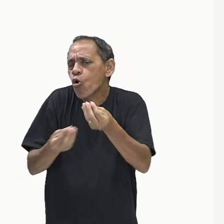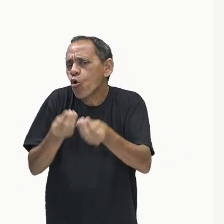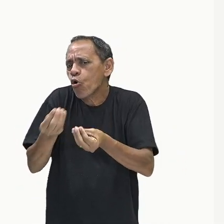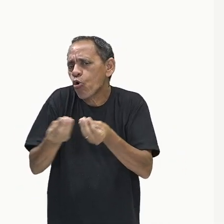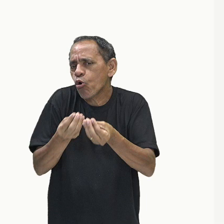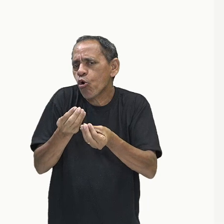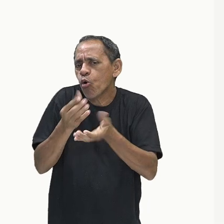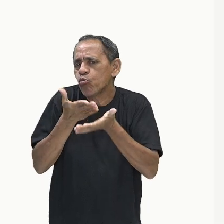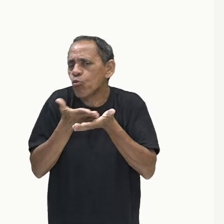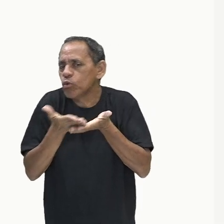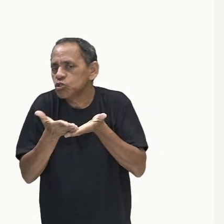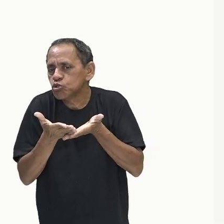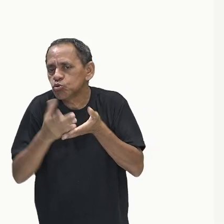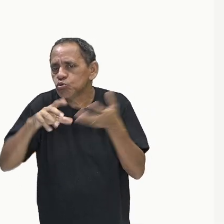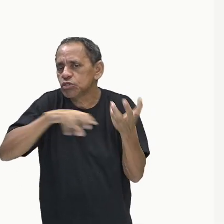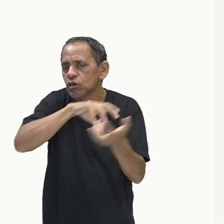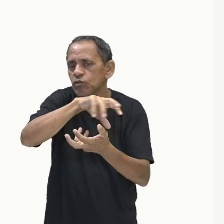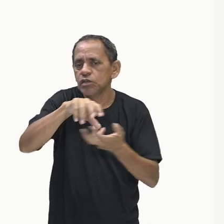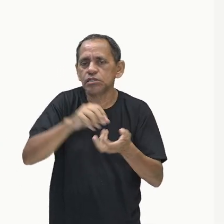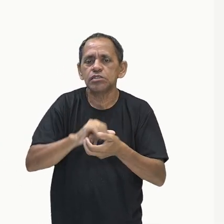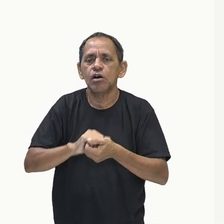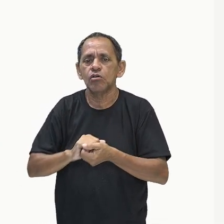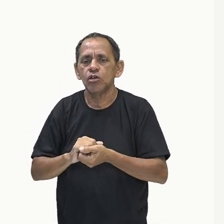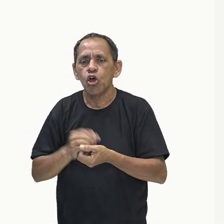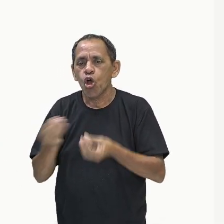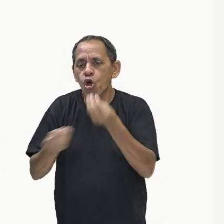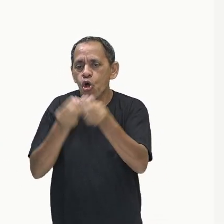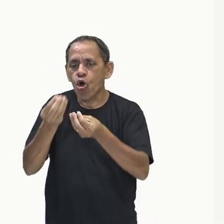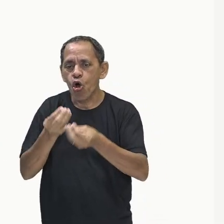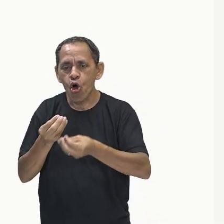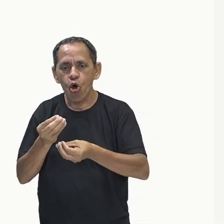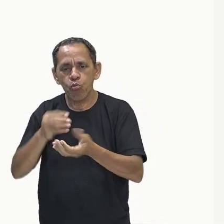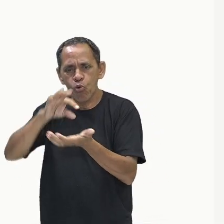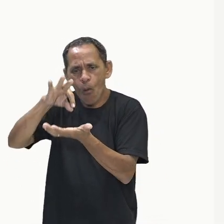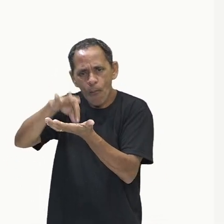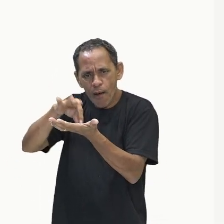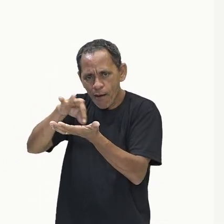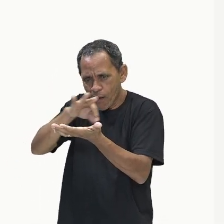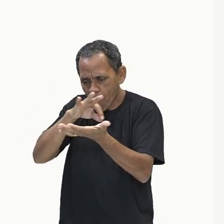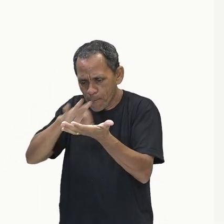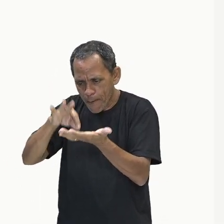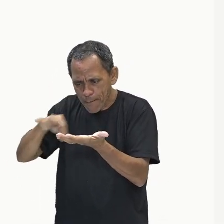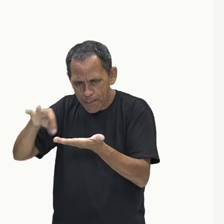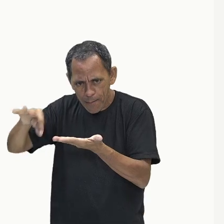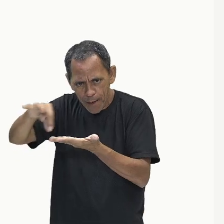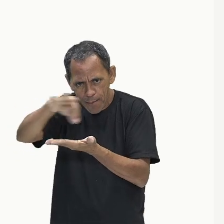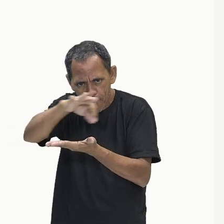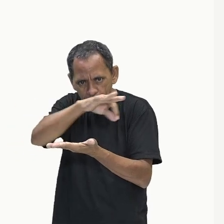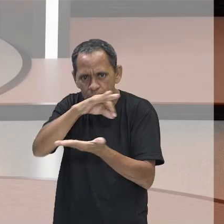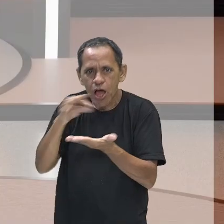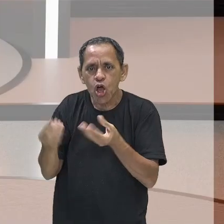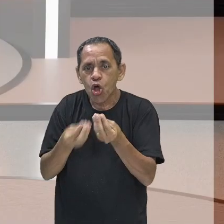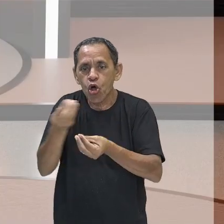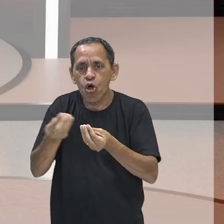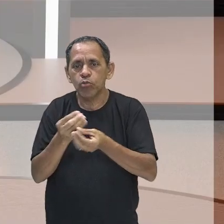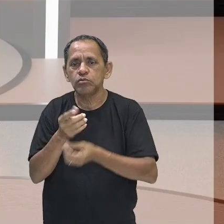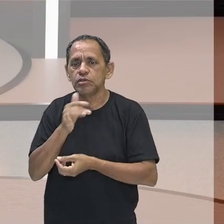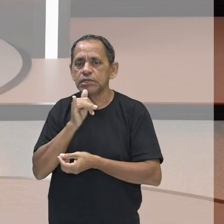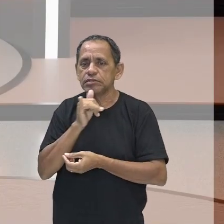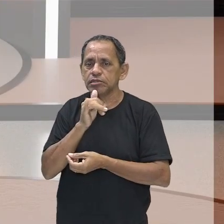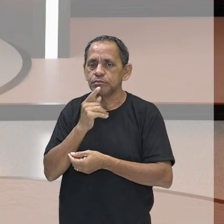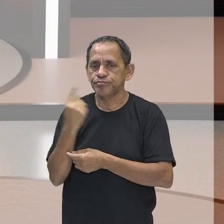deu essa revolução e como era o plantio, gente? Era basicamente assim, vou trazer para você aqui um exemplo de